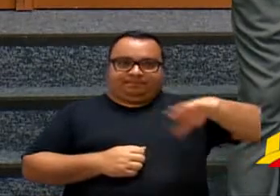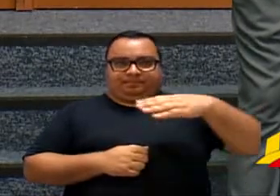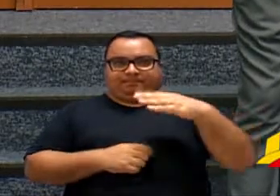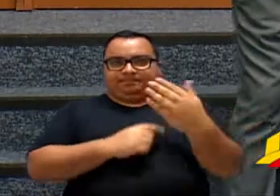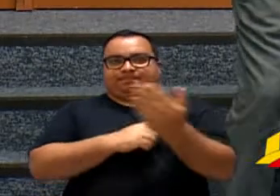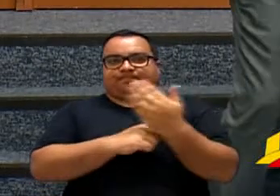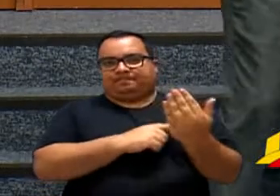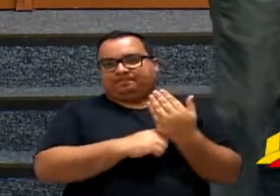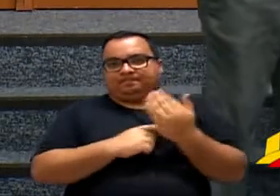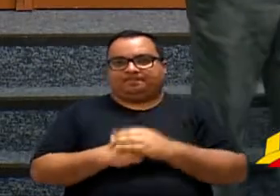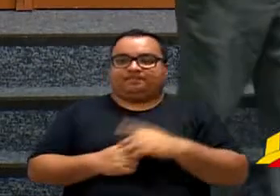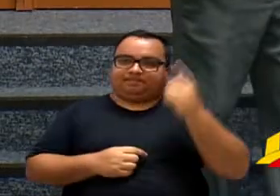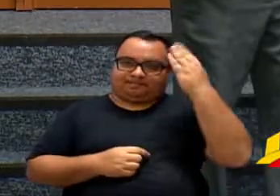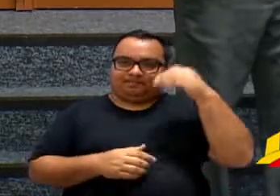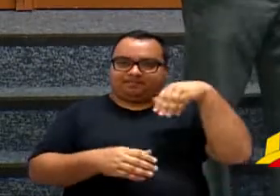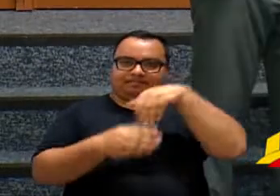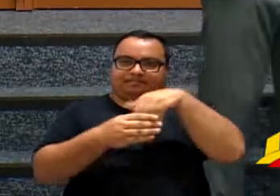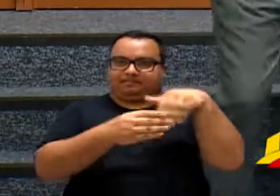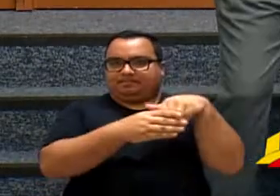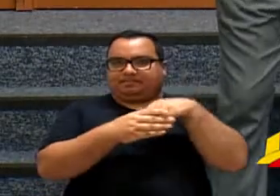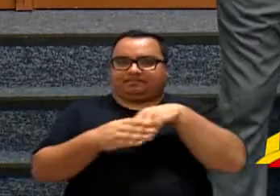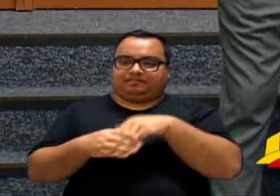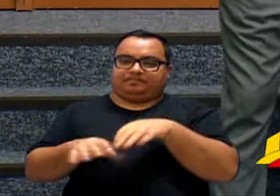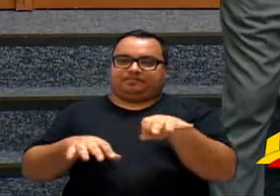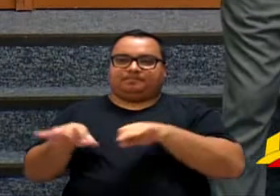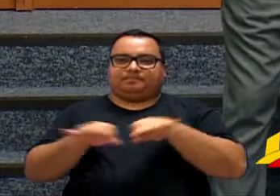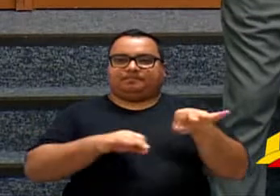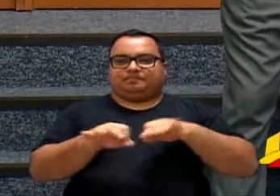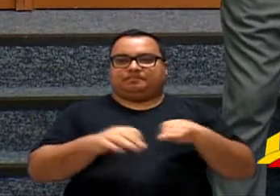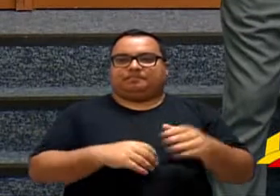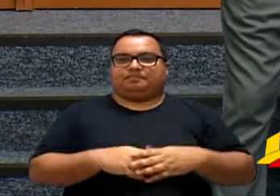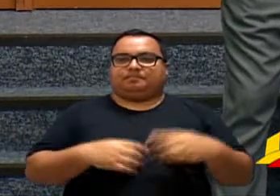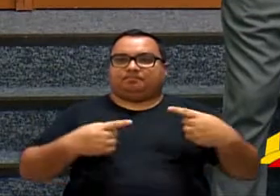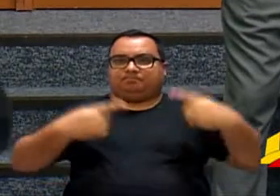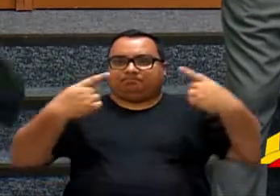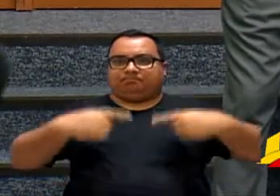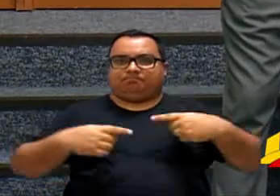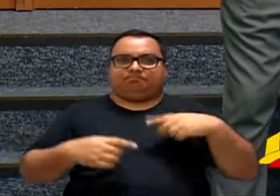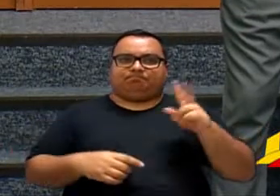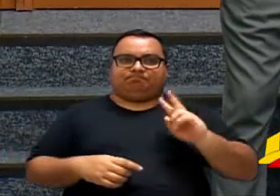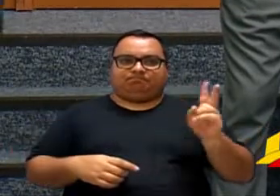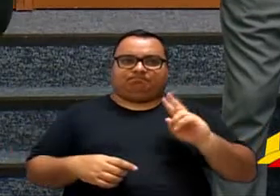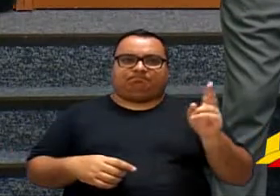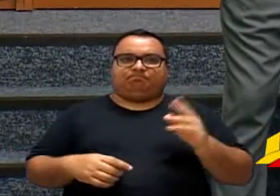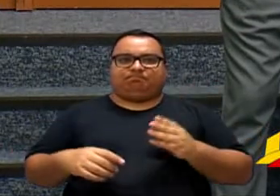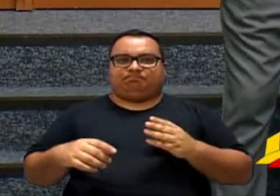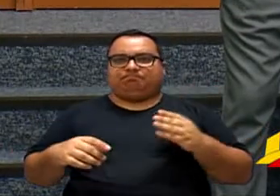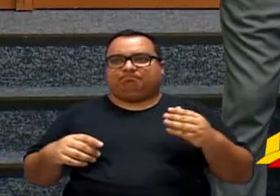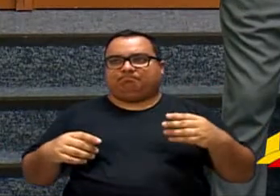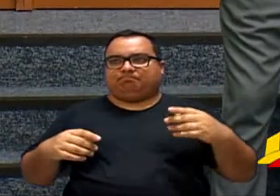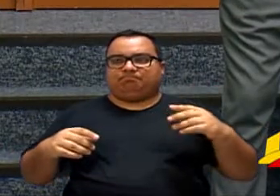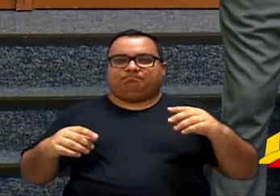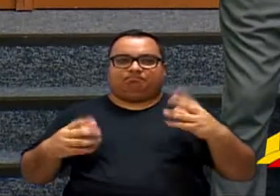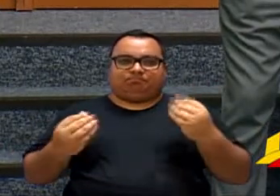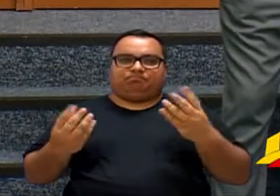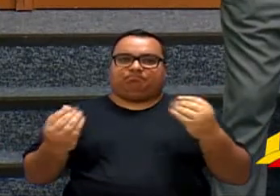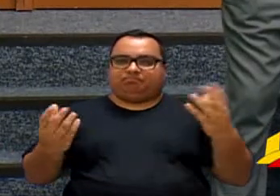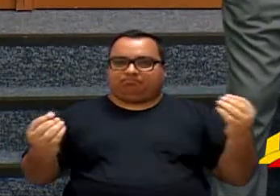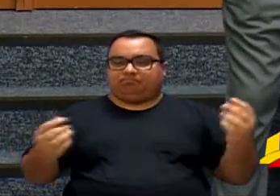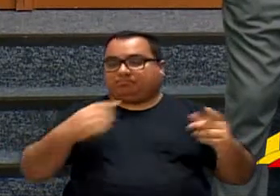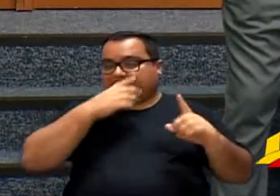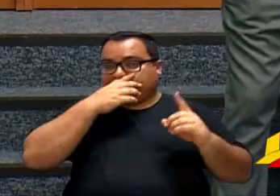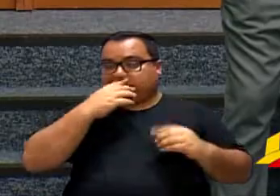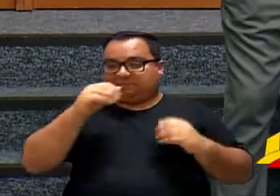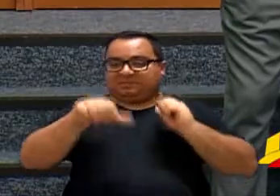sabia que era muito difícil aqui em Sorocaba em razão da disputa vários vereadores disputando eleição Deputado